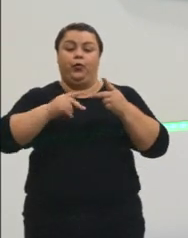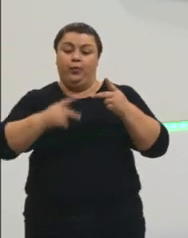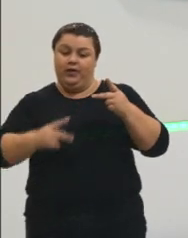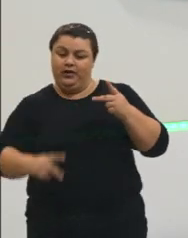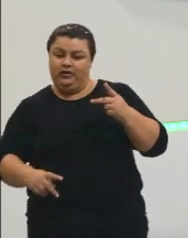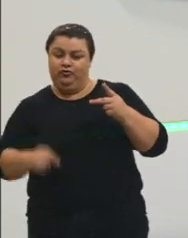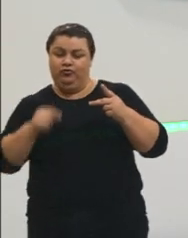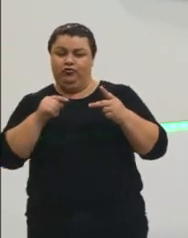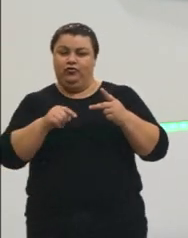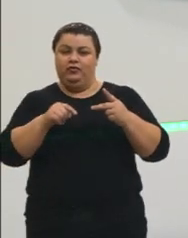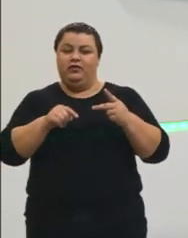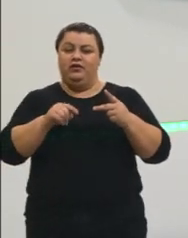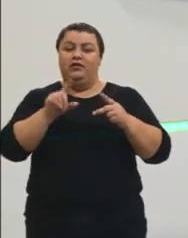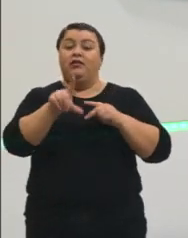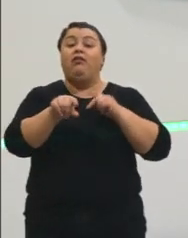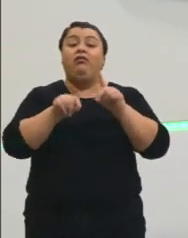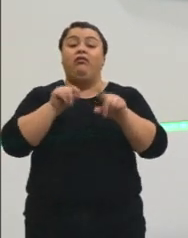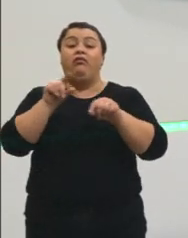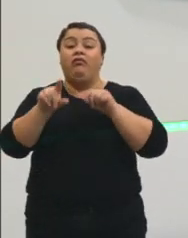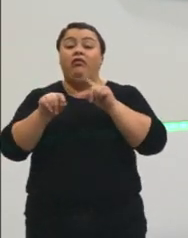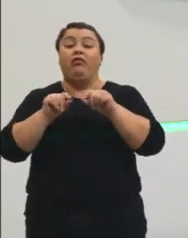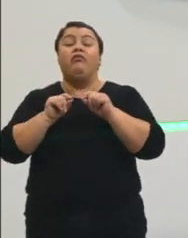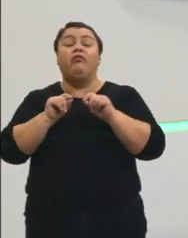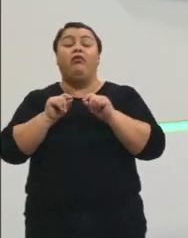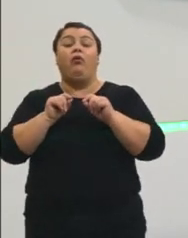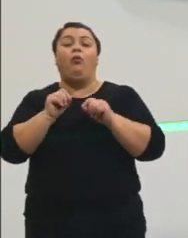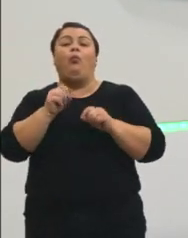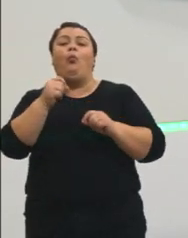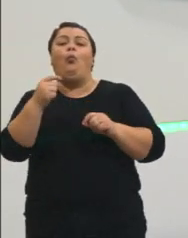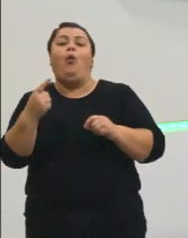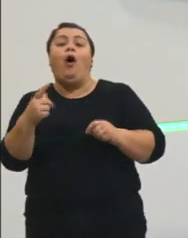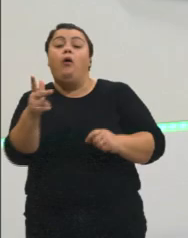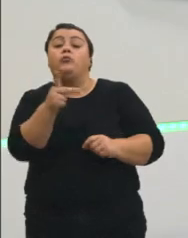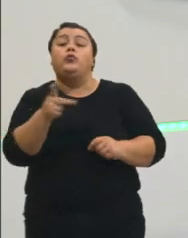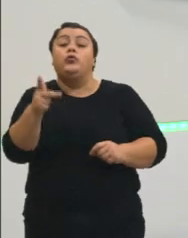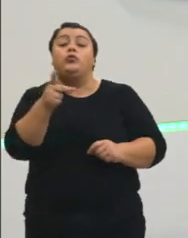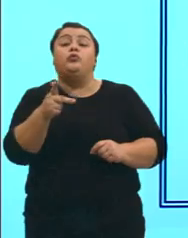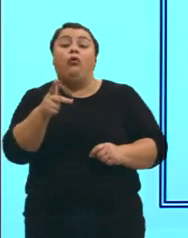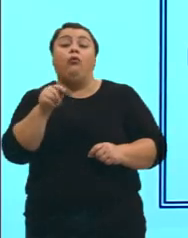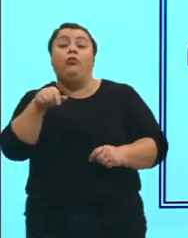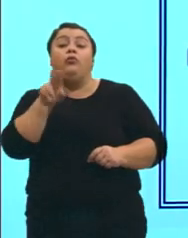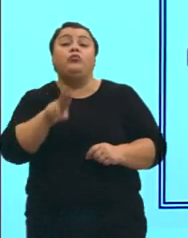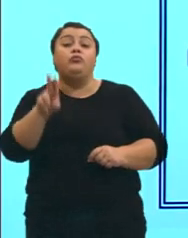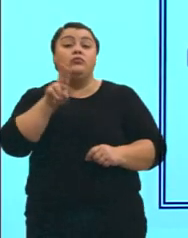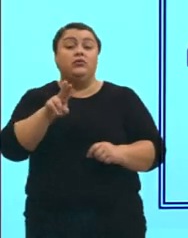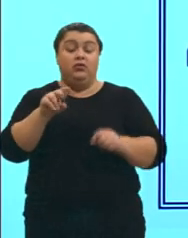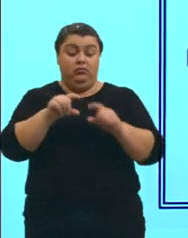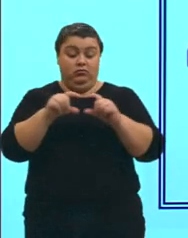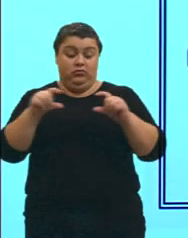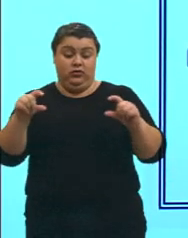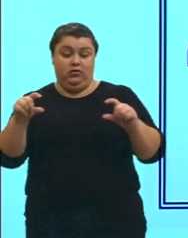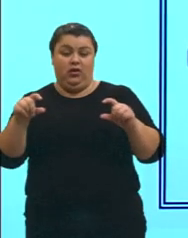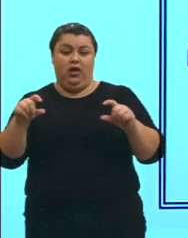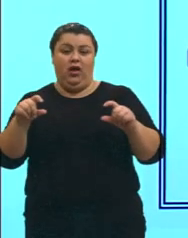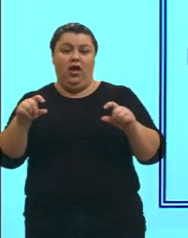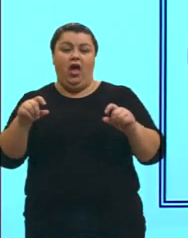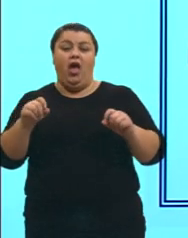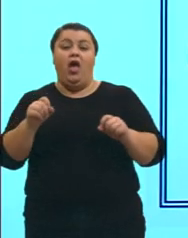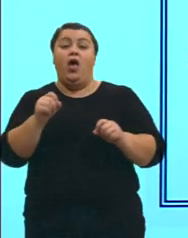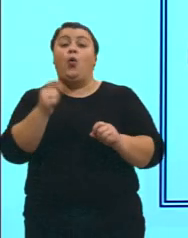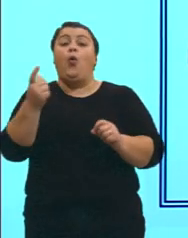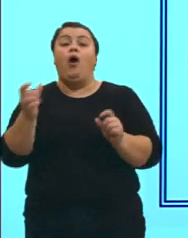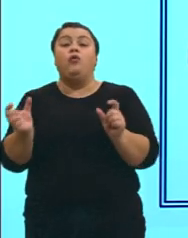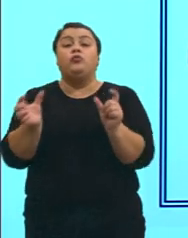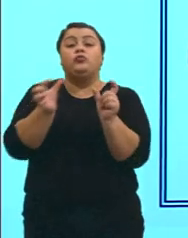ser o eixo da seleção qual pronome o selecionei para usar nessa frase qual conjunção